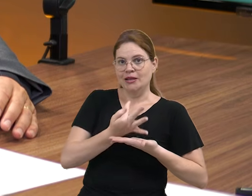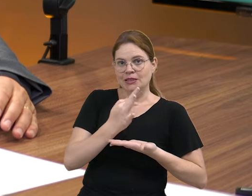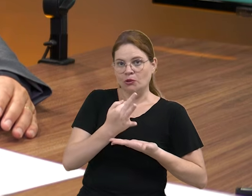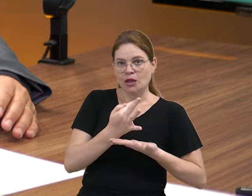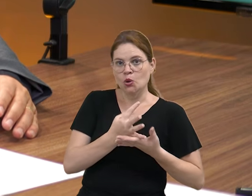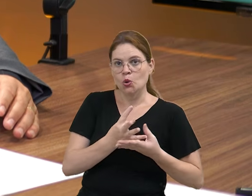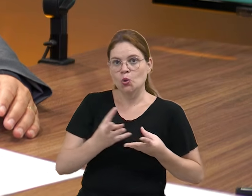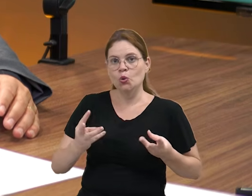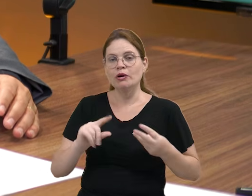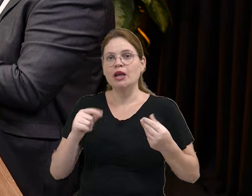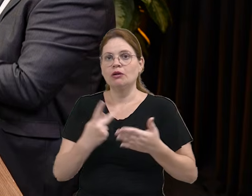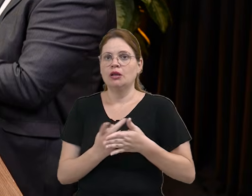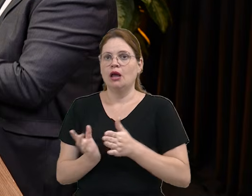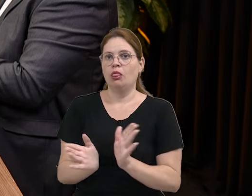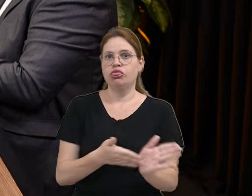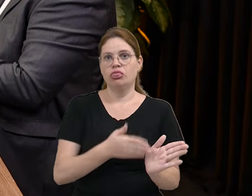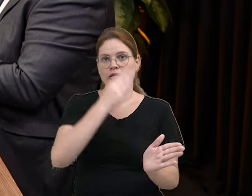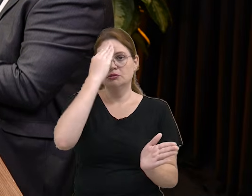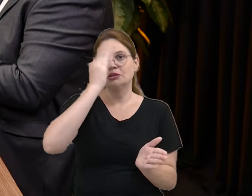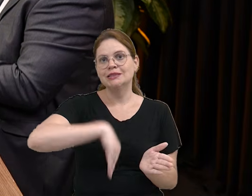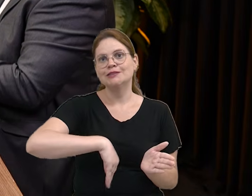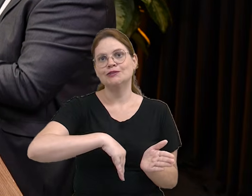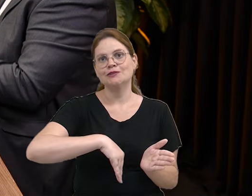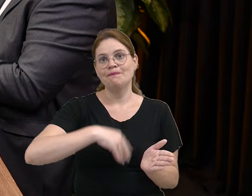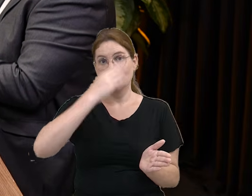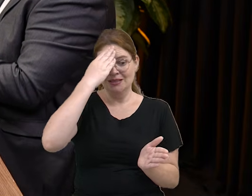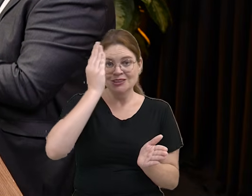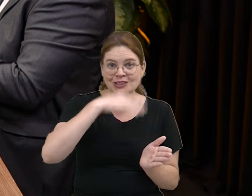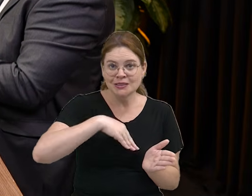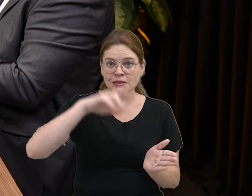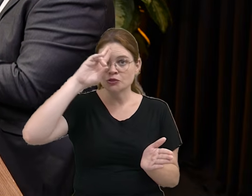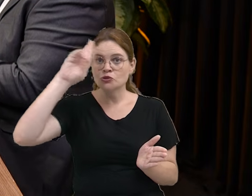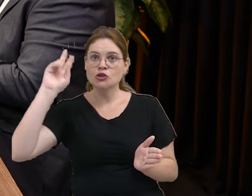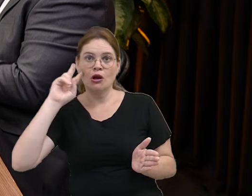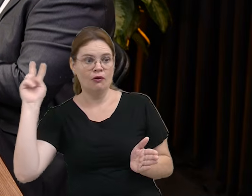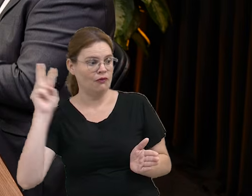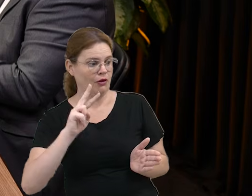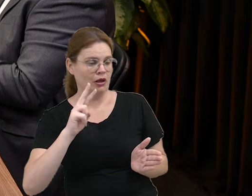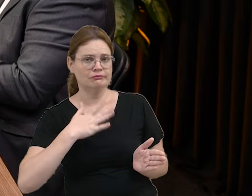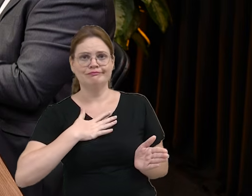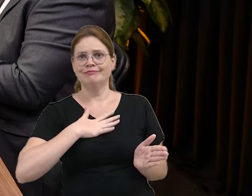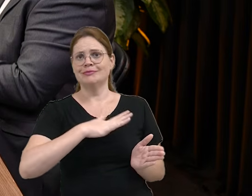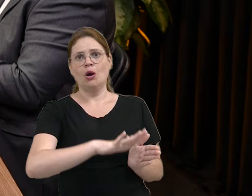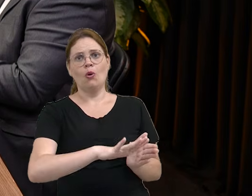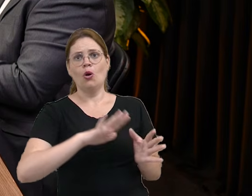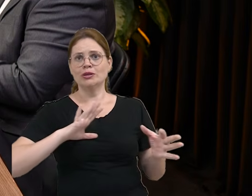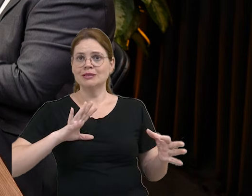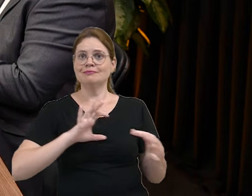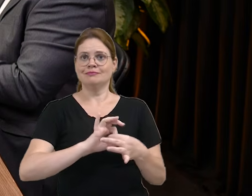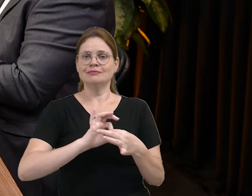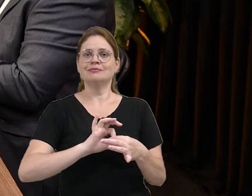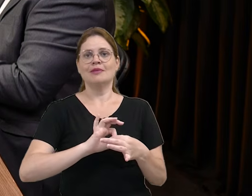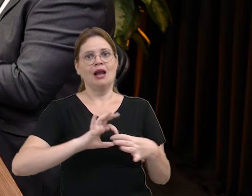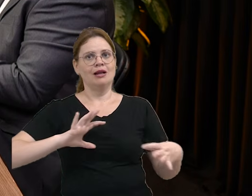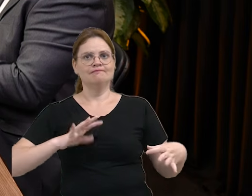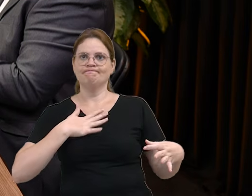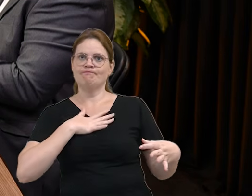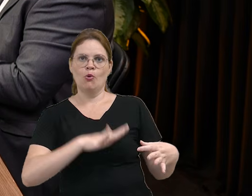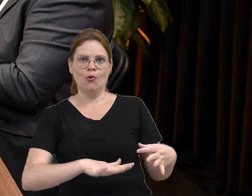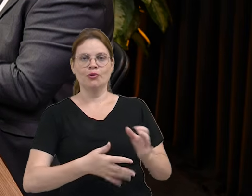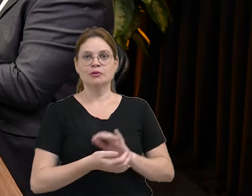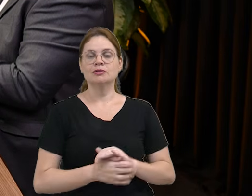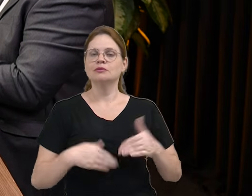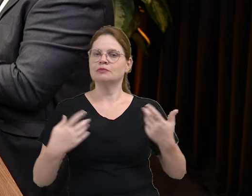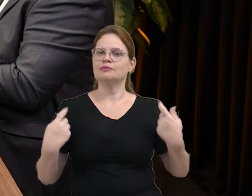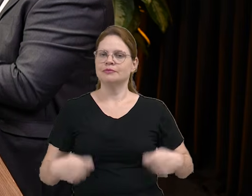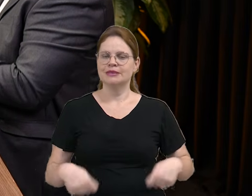não agrada ao Senhor. Se ele recuar, a alma do Senhor não tem prazer nele. Por isso, necessitamos viver da